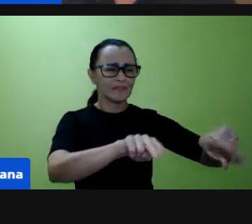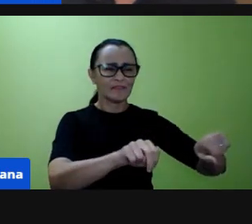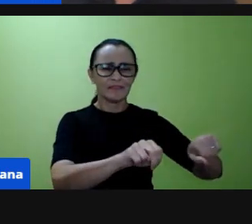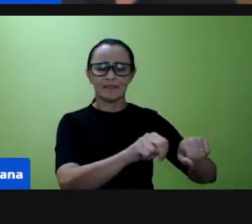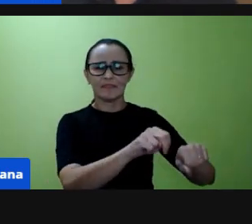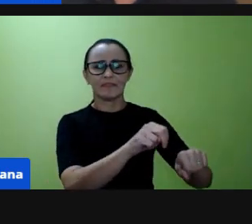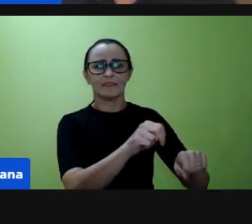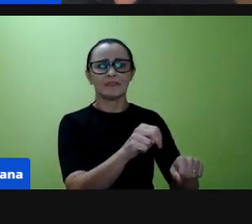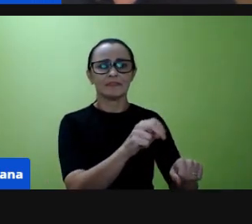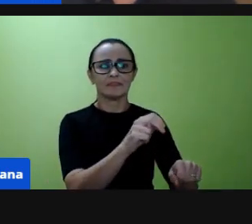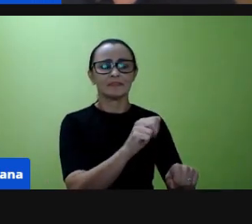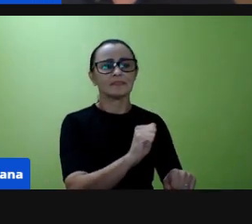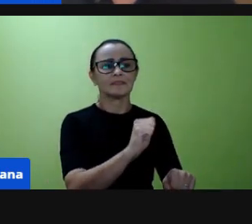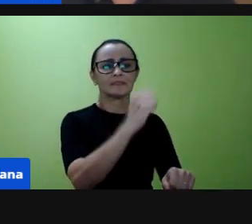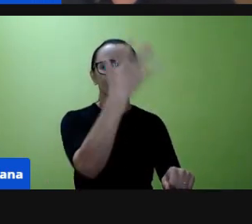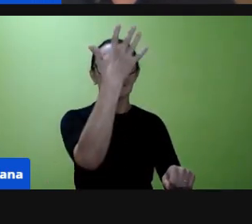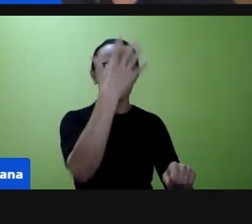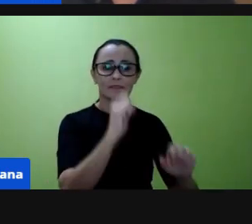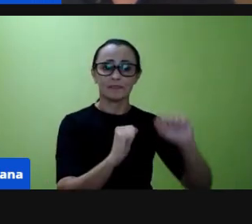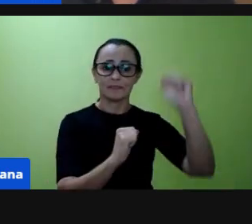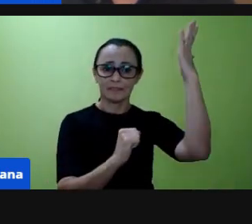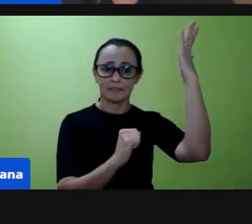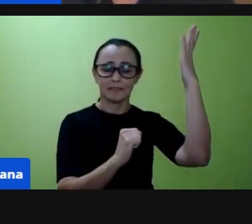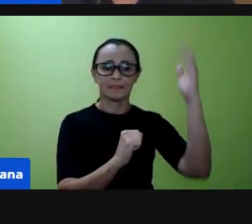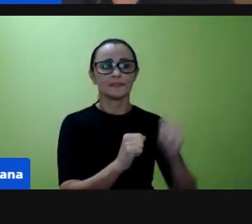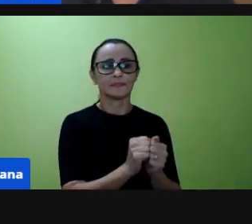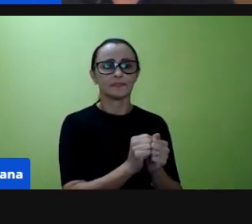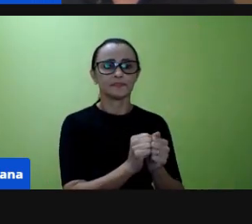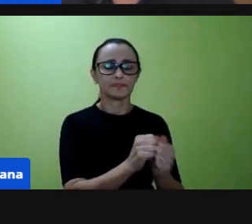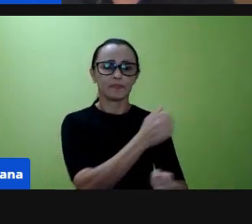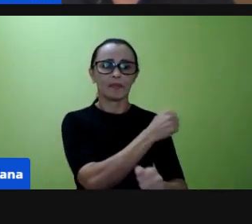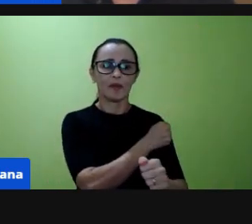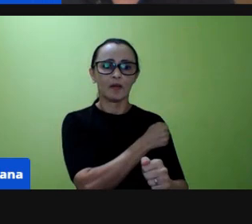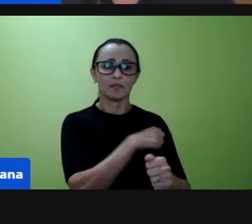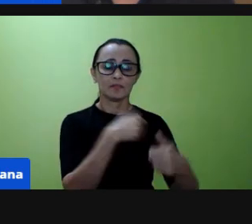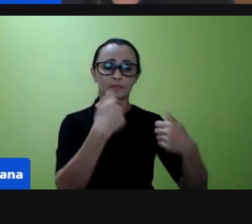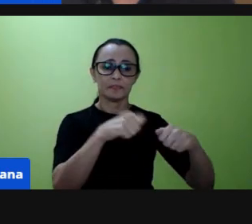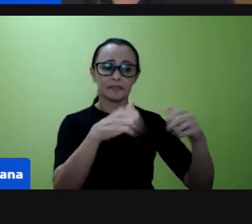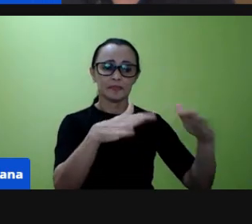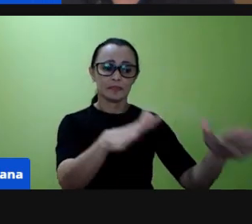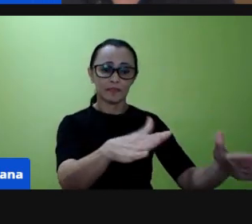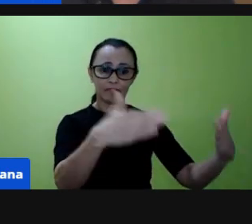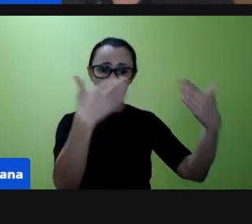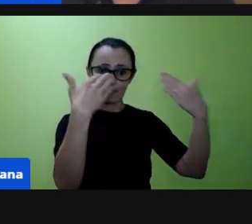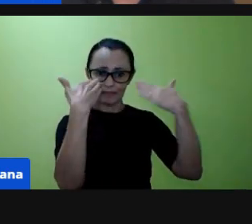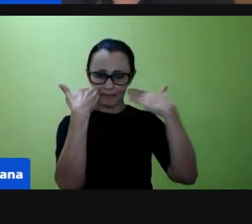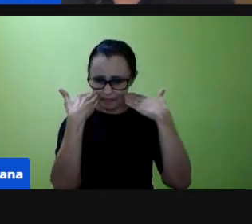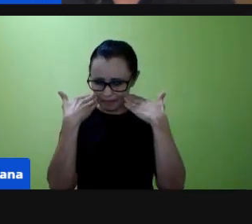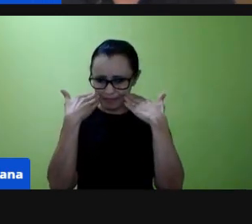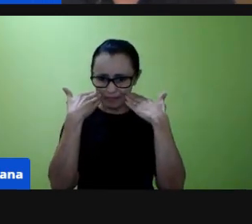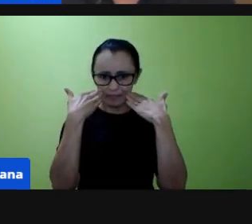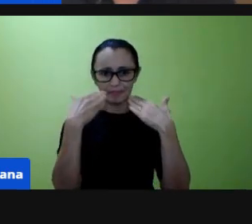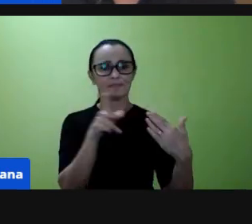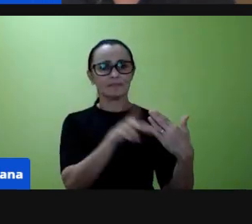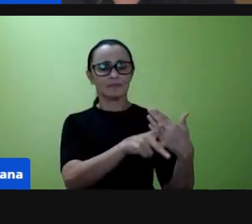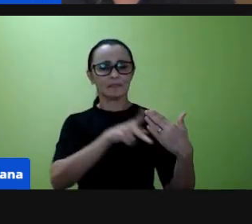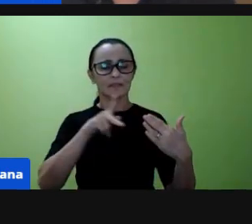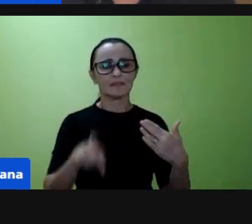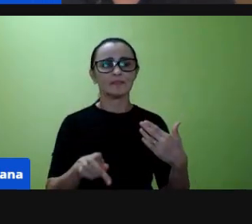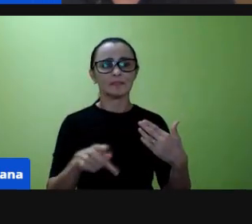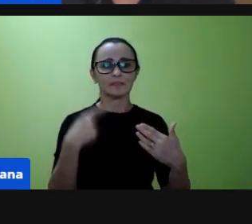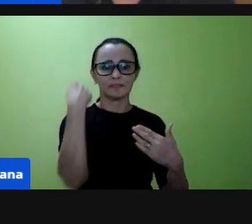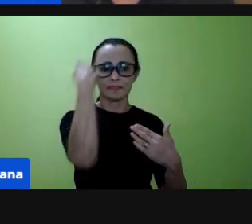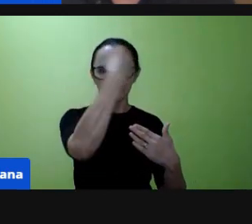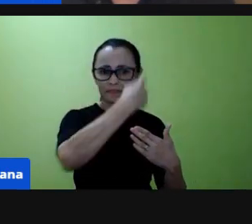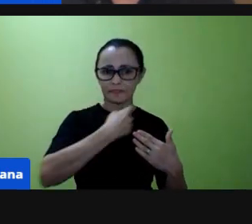no professor, ele tem que focar em mim, daquela uma hora de aula, onde nós vamos estar ali juntos, né? Então, tem que ser pensado,